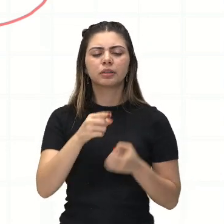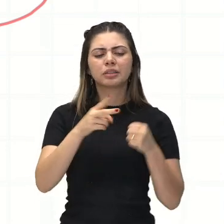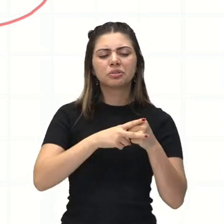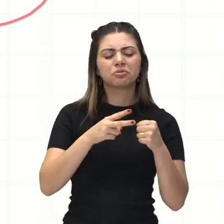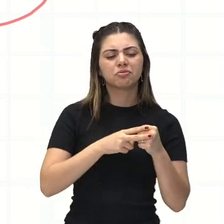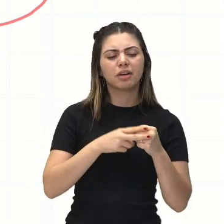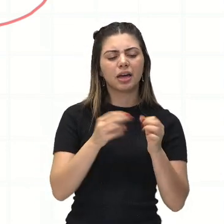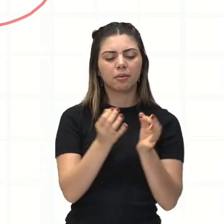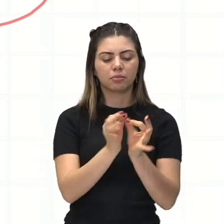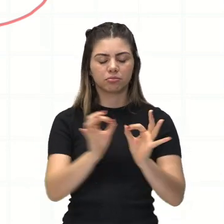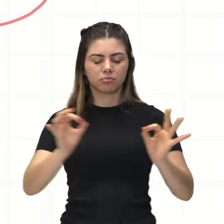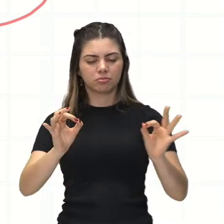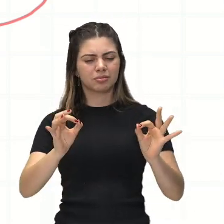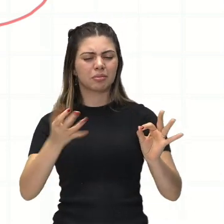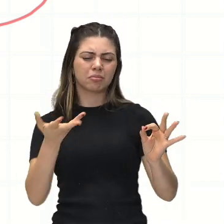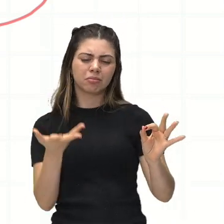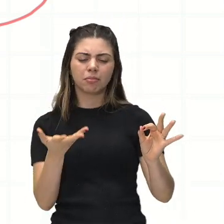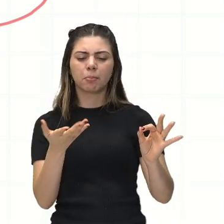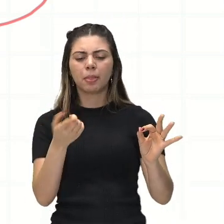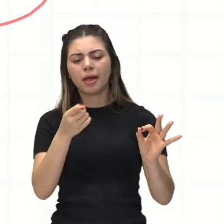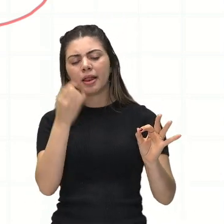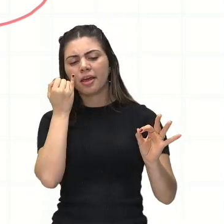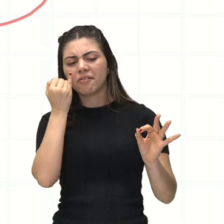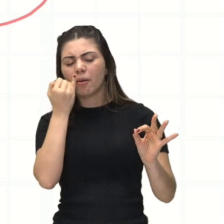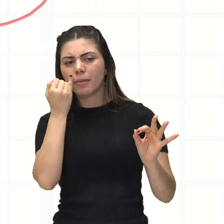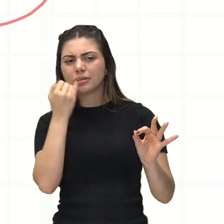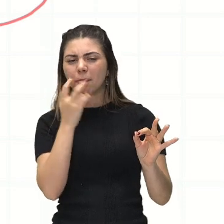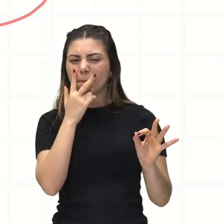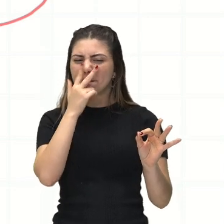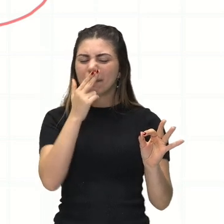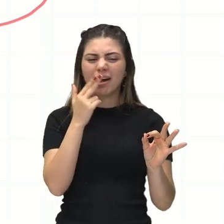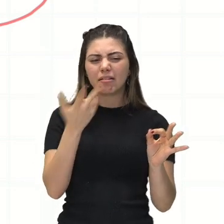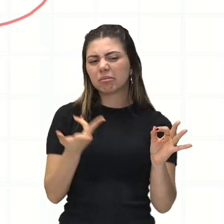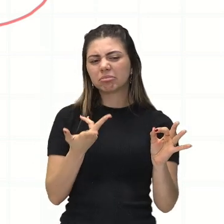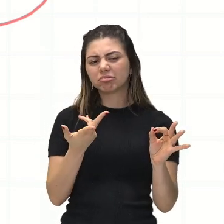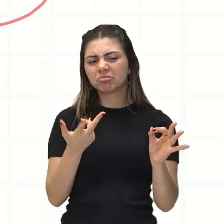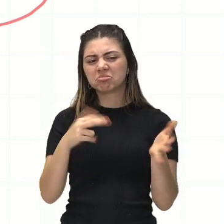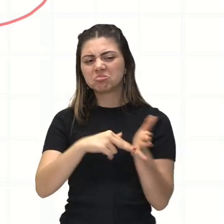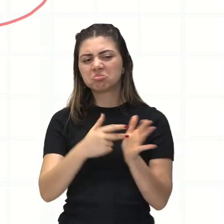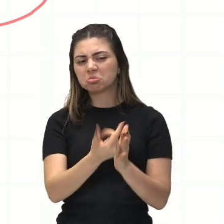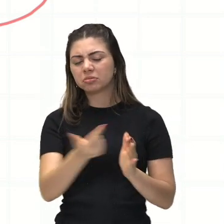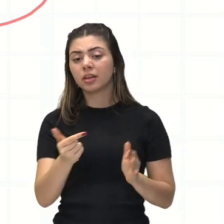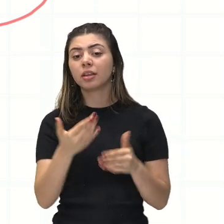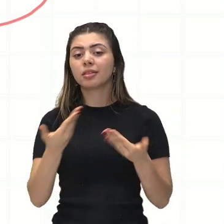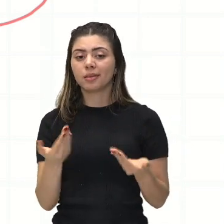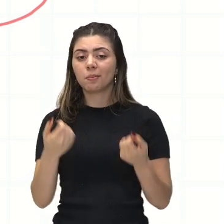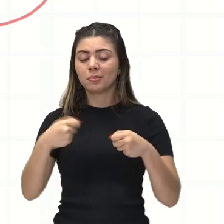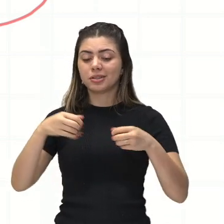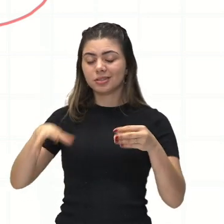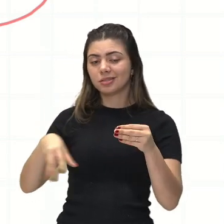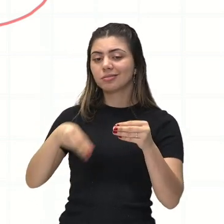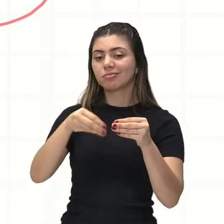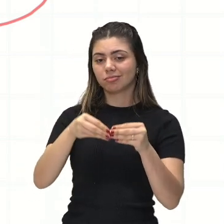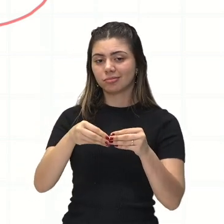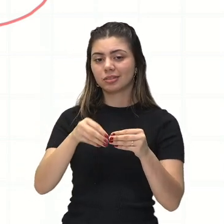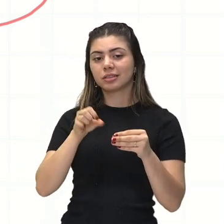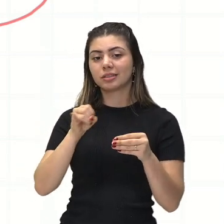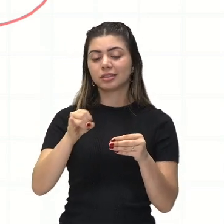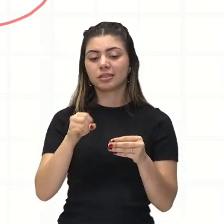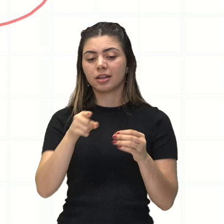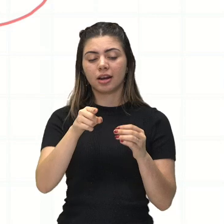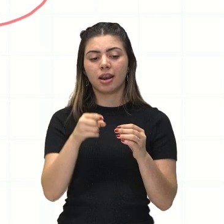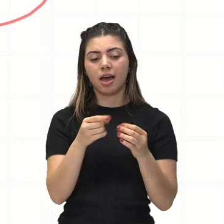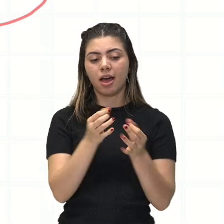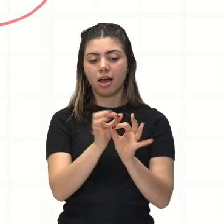informação que vai estar contida naquela frase, naquela oração, ela não vai estar completa. Se ela não estar completa, eu tenho um verbo transitivo,